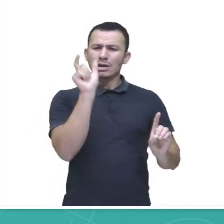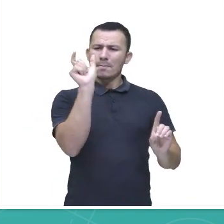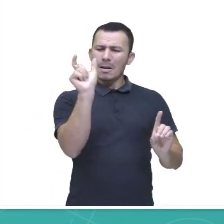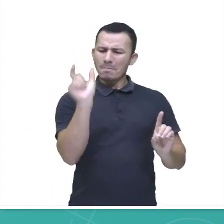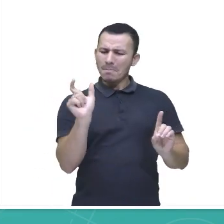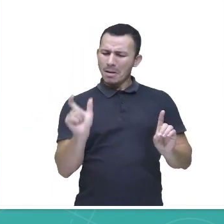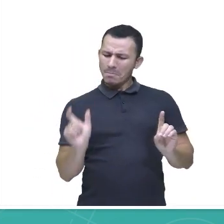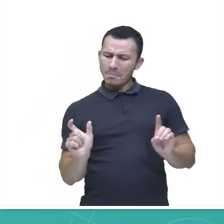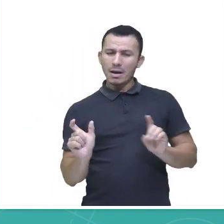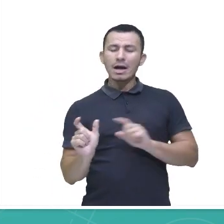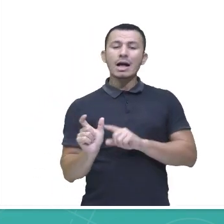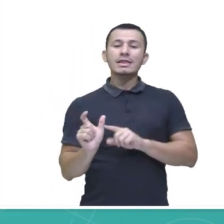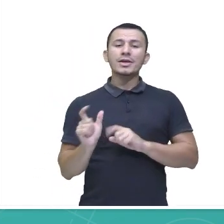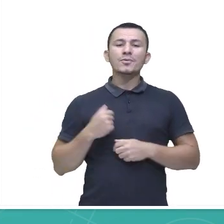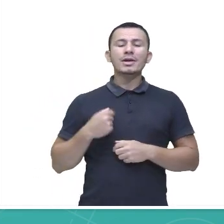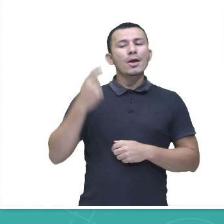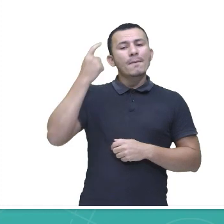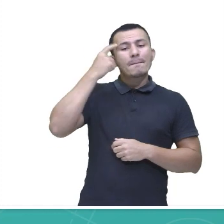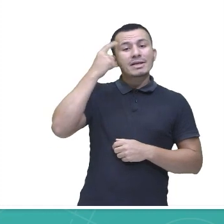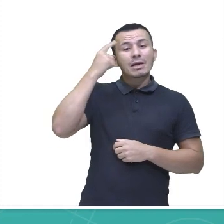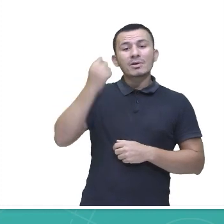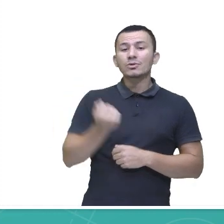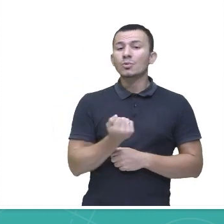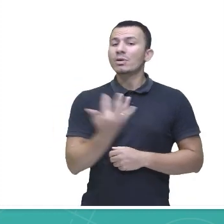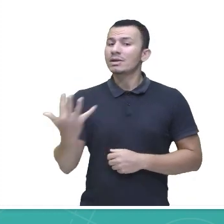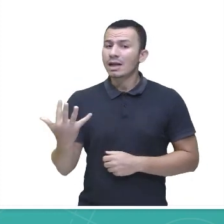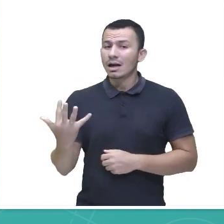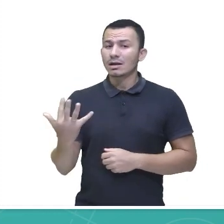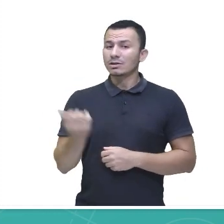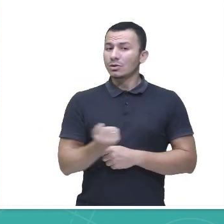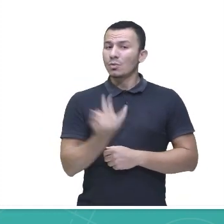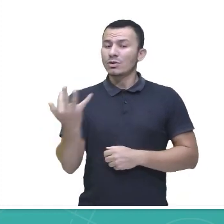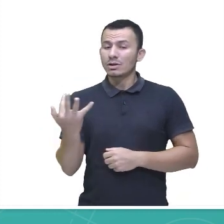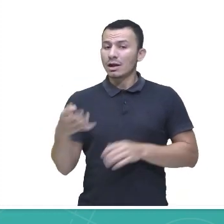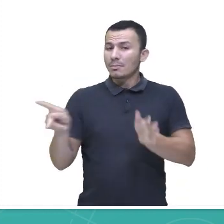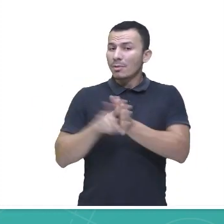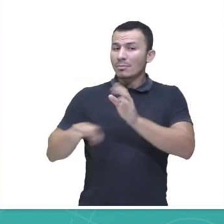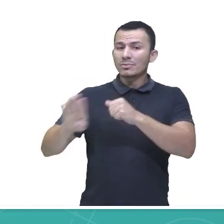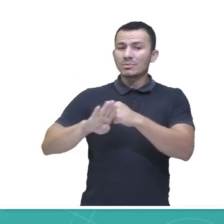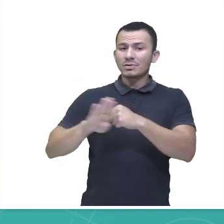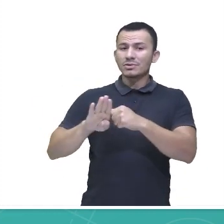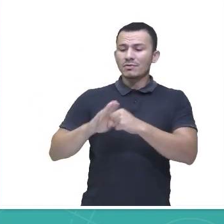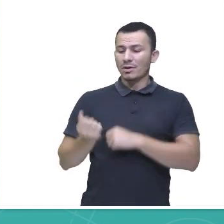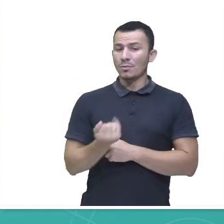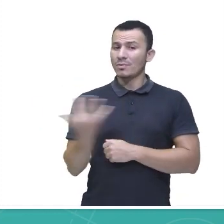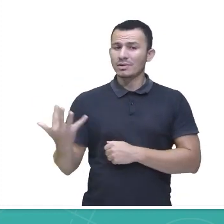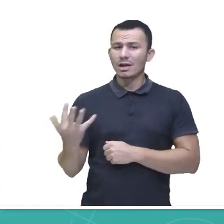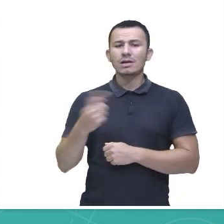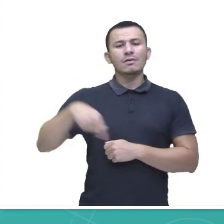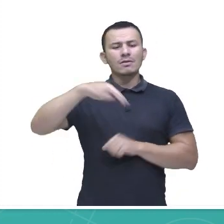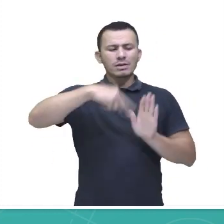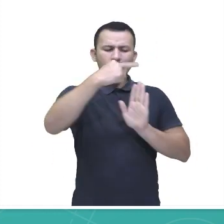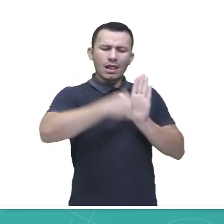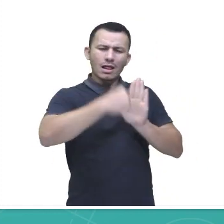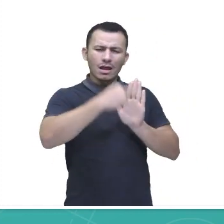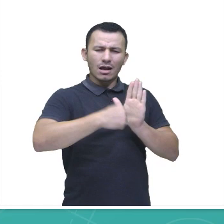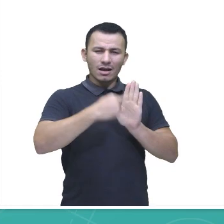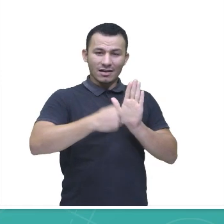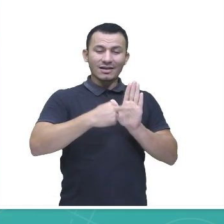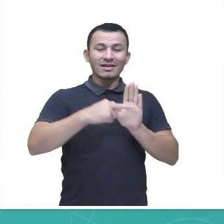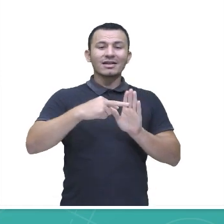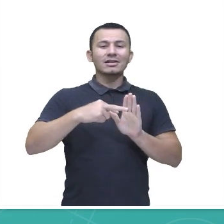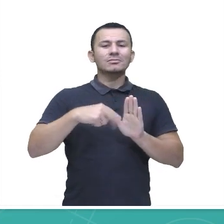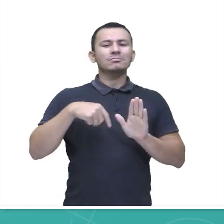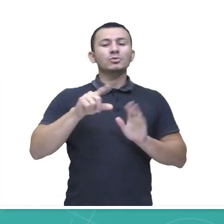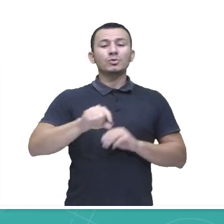né, atribui uma ideia de quantidade ao substantivo? Então, você vai ler essas 4 alternativas e